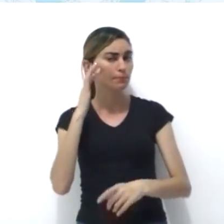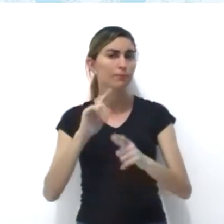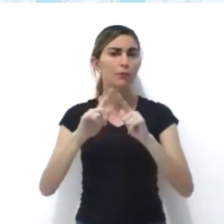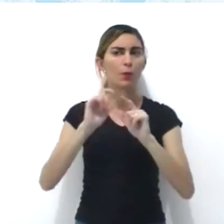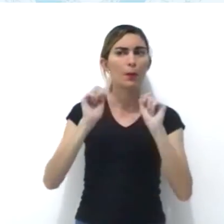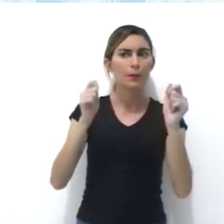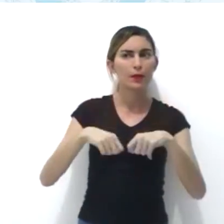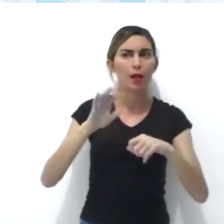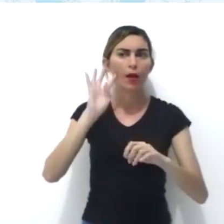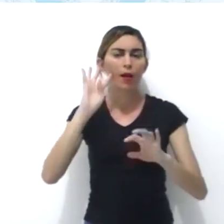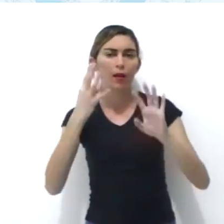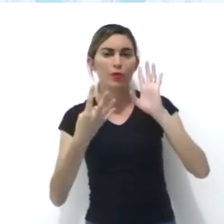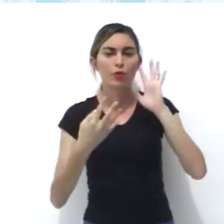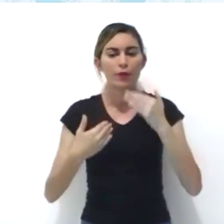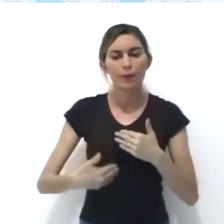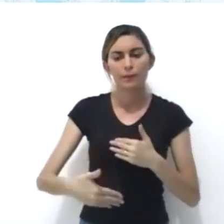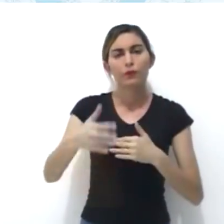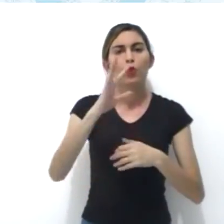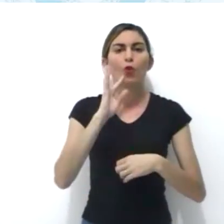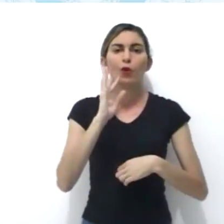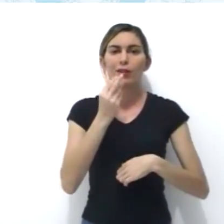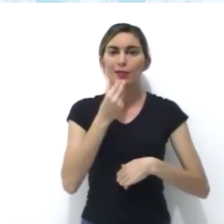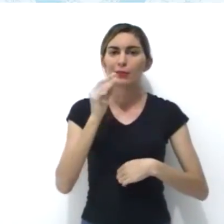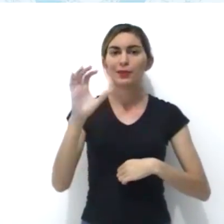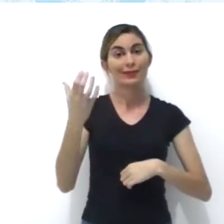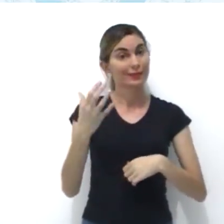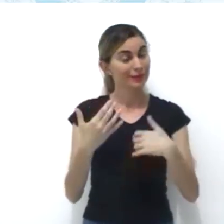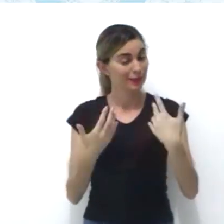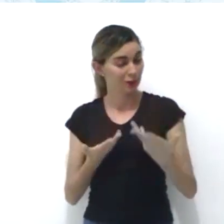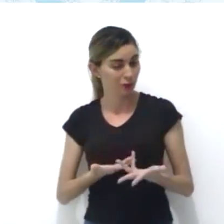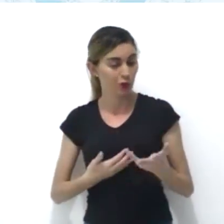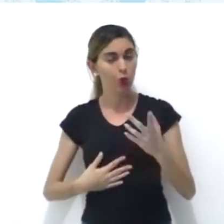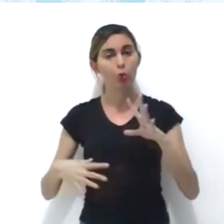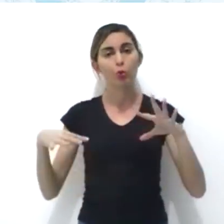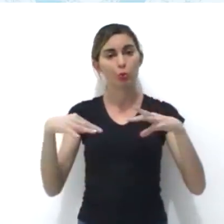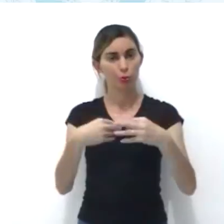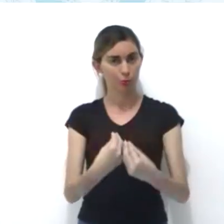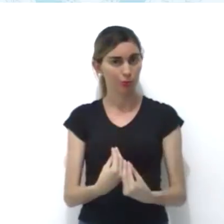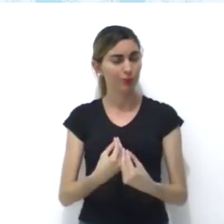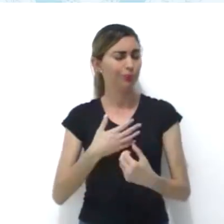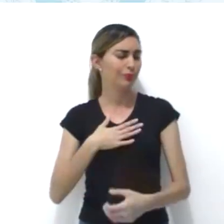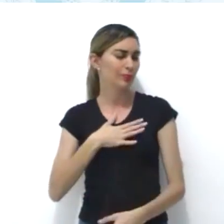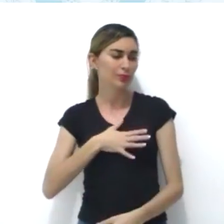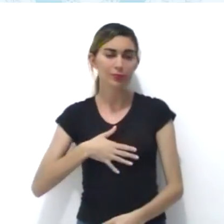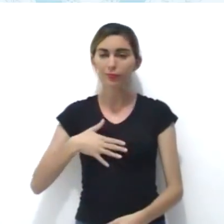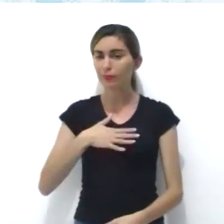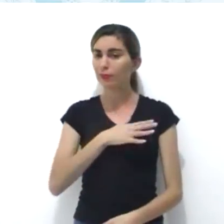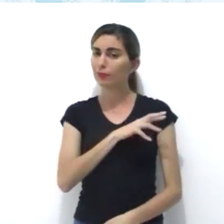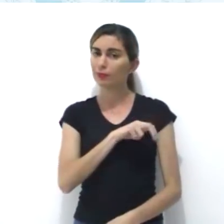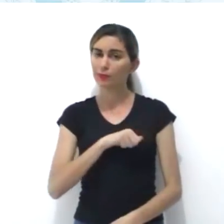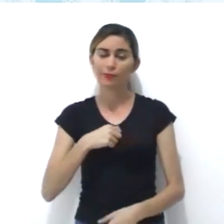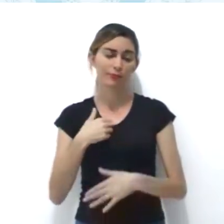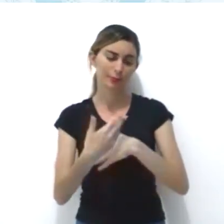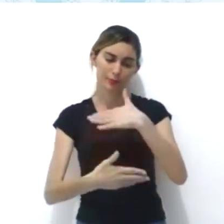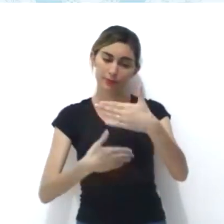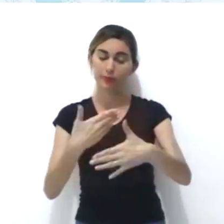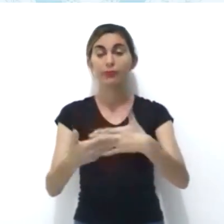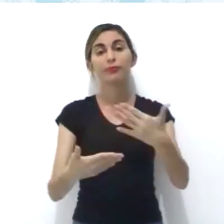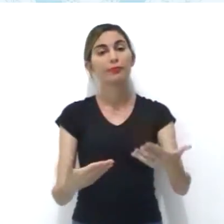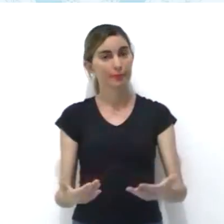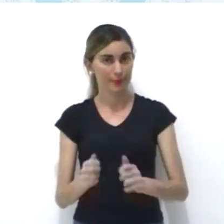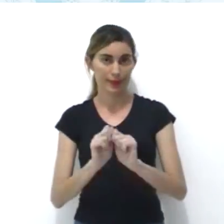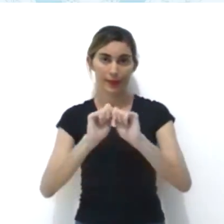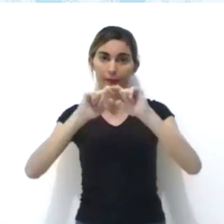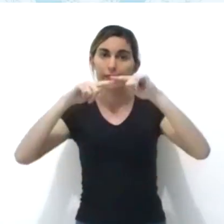em problemas que eu posso resolver através do conhecimento científico, e tô adorando todo esse